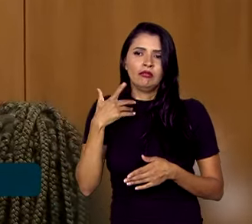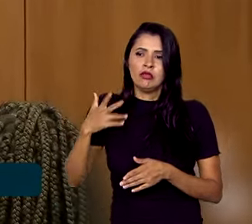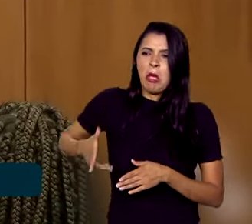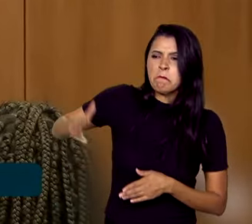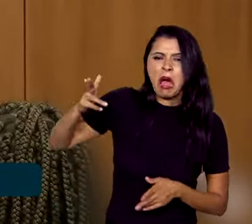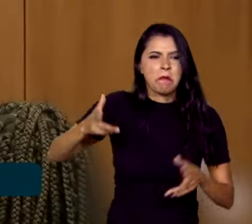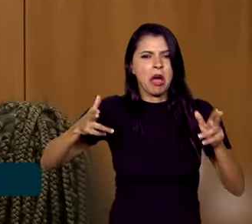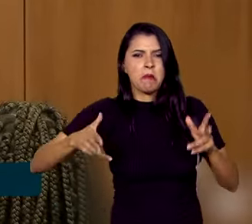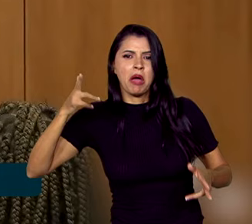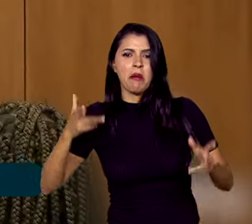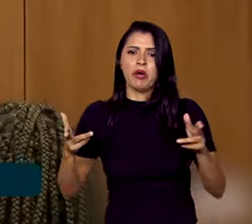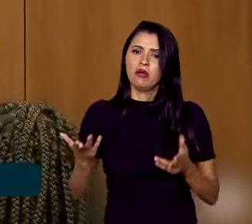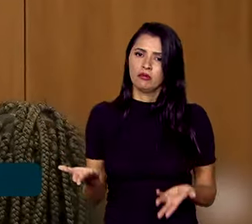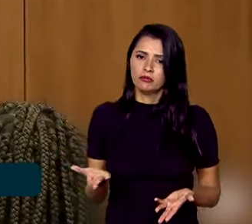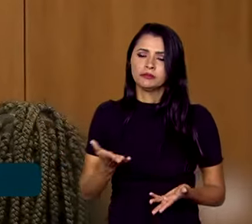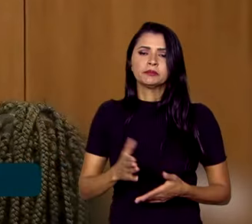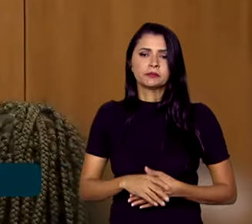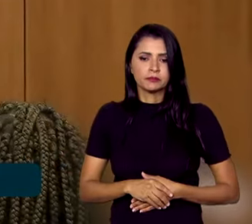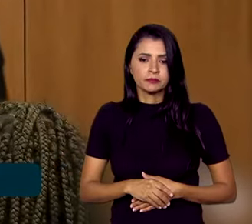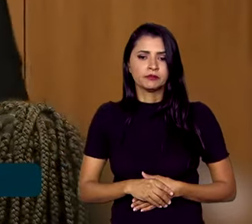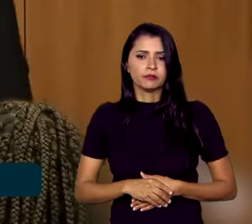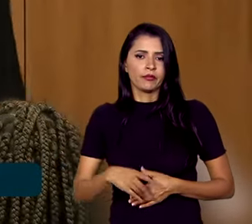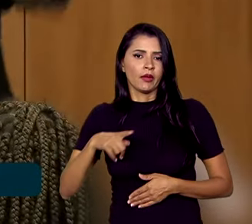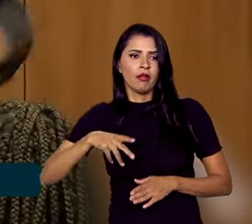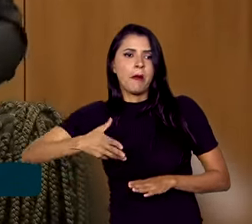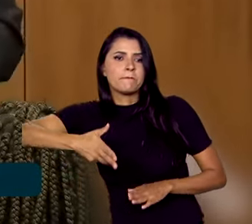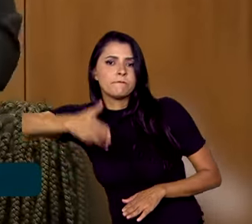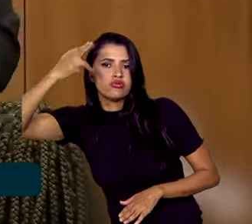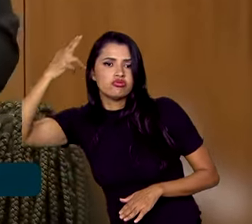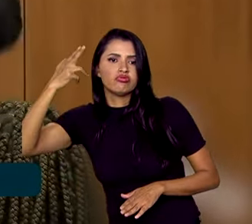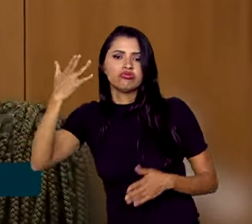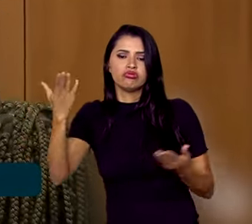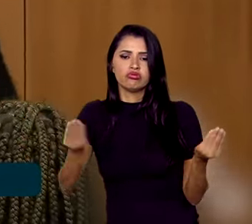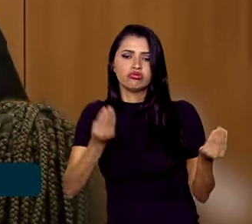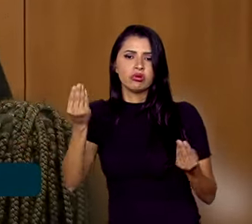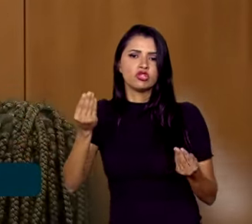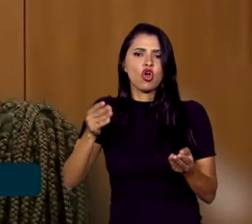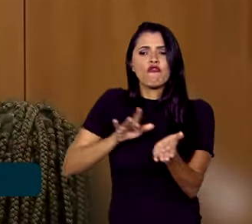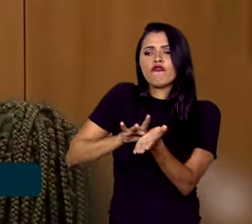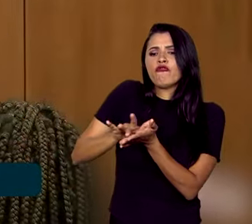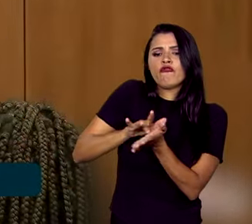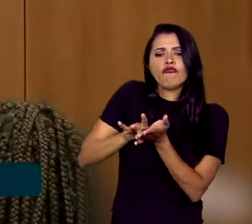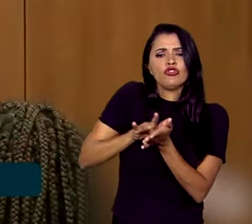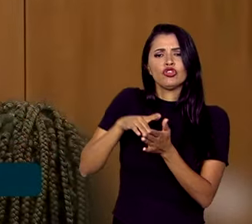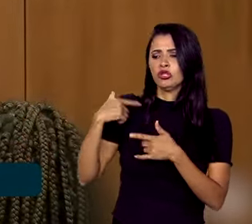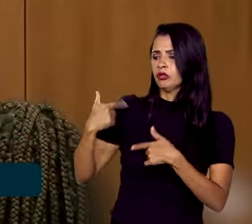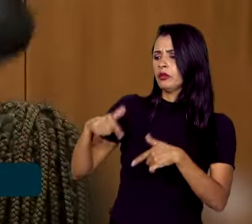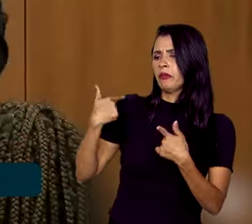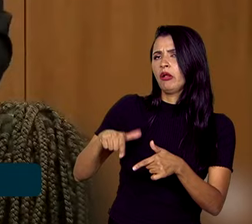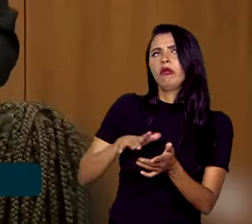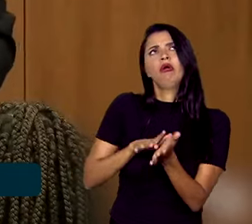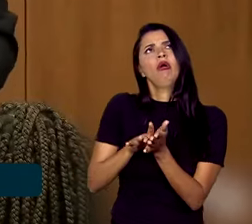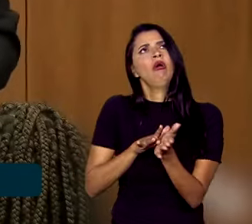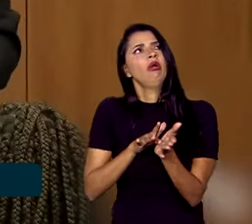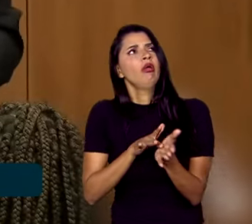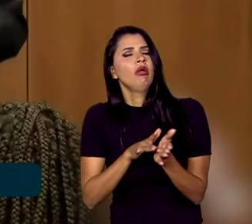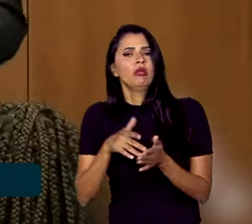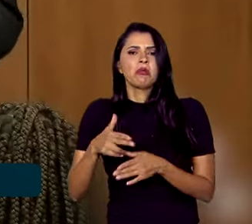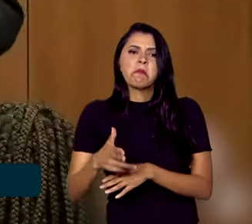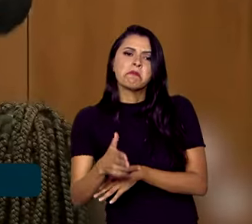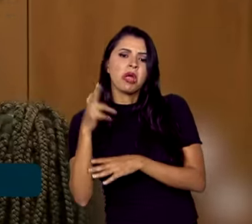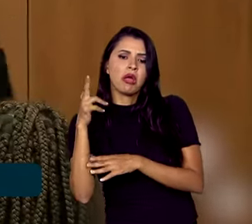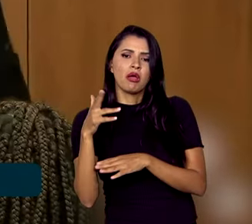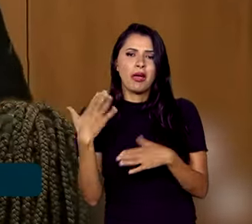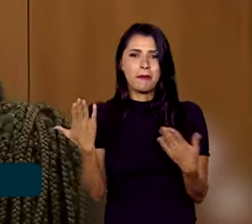a ismo tiro a esmo serve para fingir que está fazendo alguma coisa